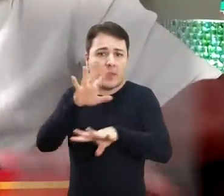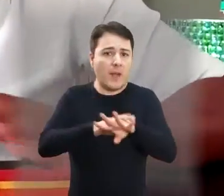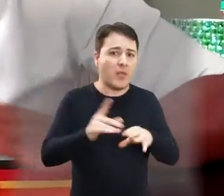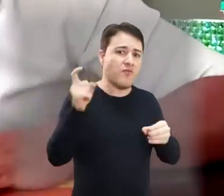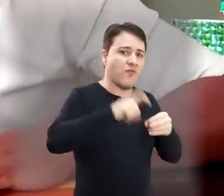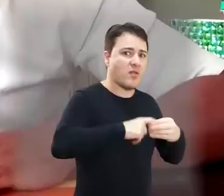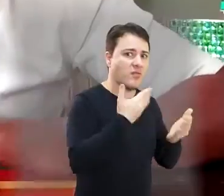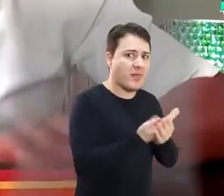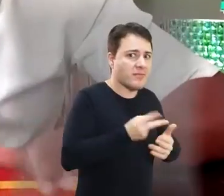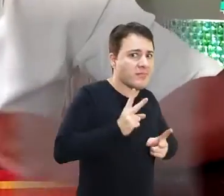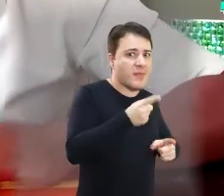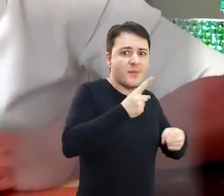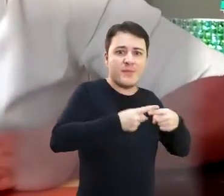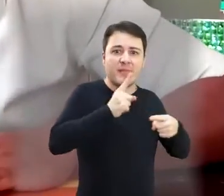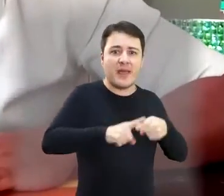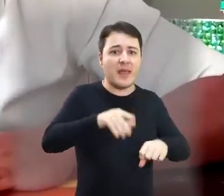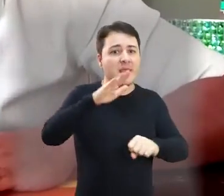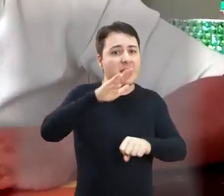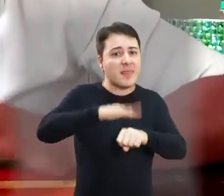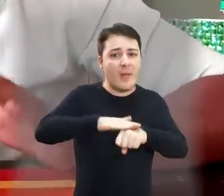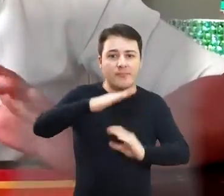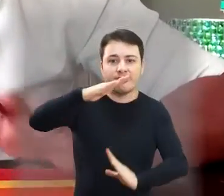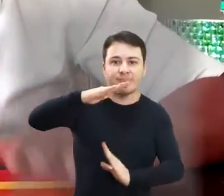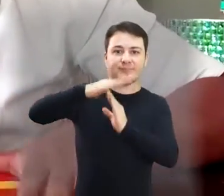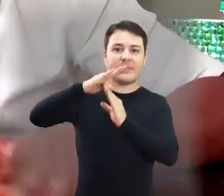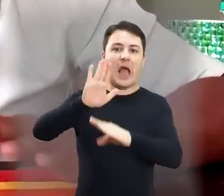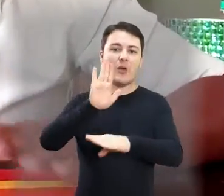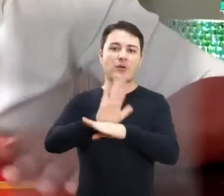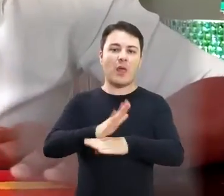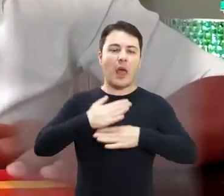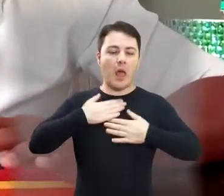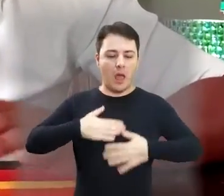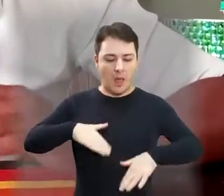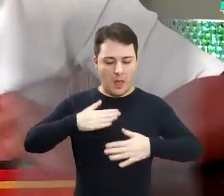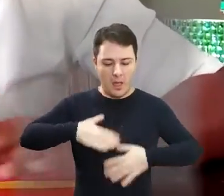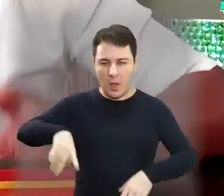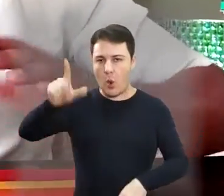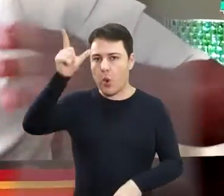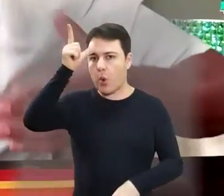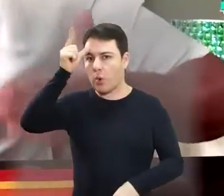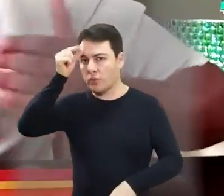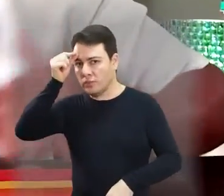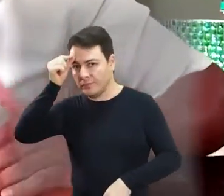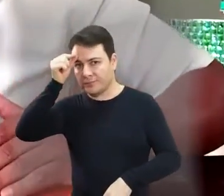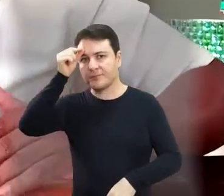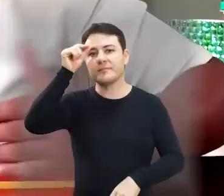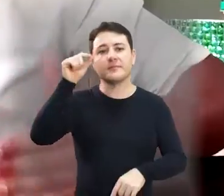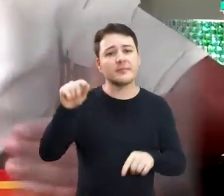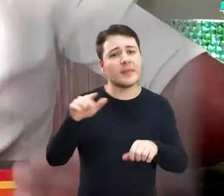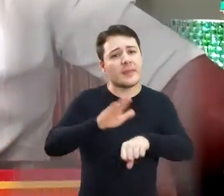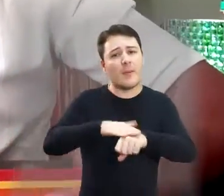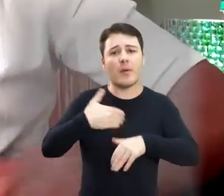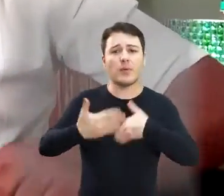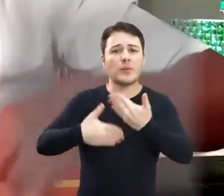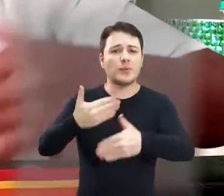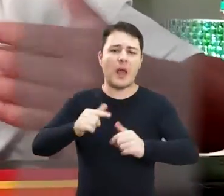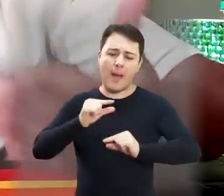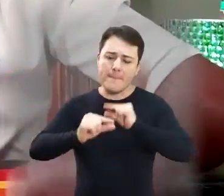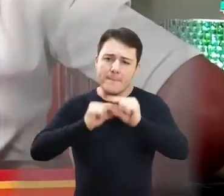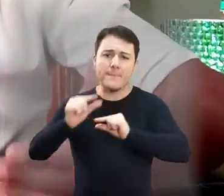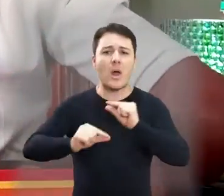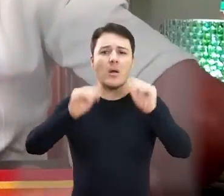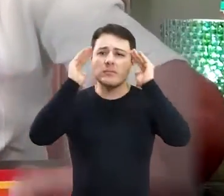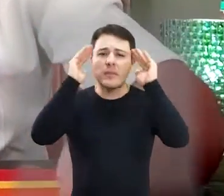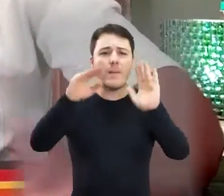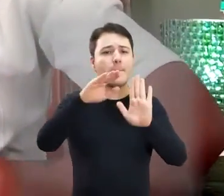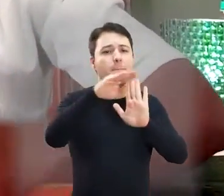depois volta. Não perca o foco da matemática. Esse tempo vai ajudar você a se desestressar. E com o tempo,